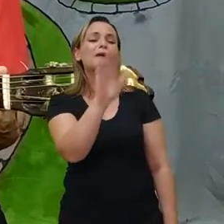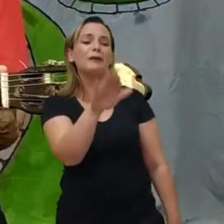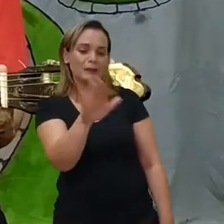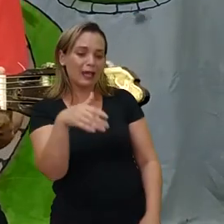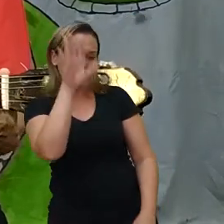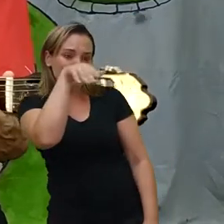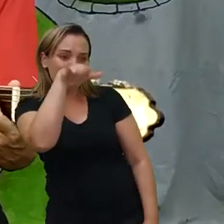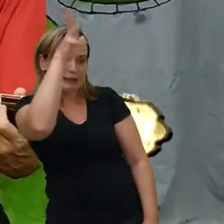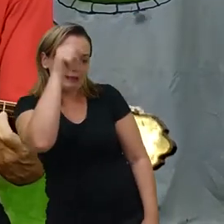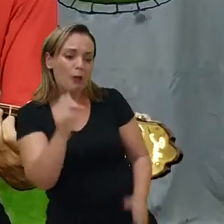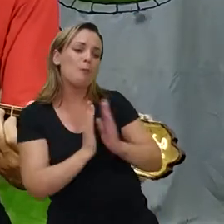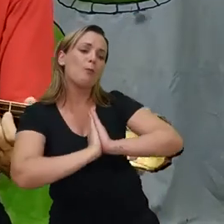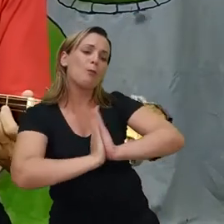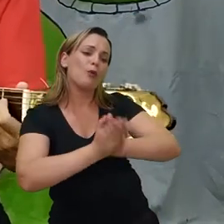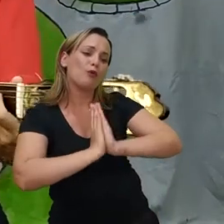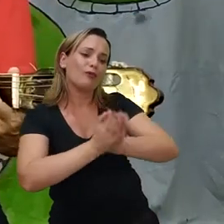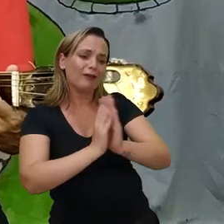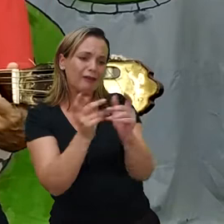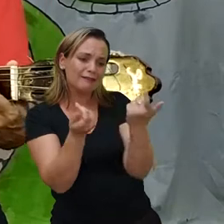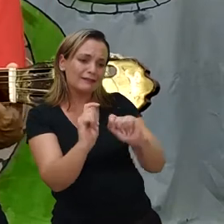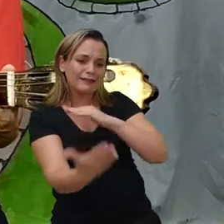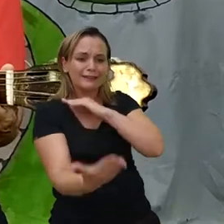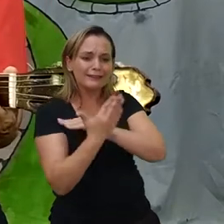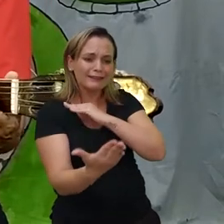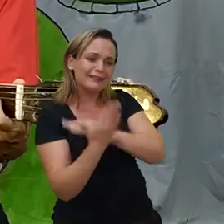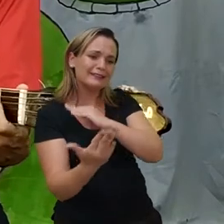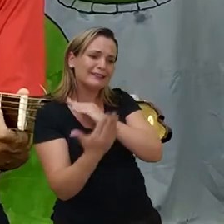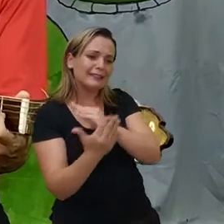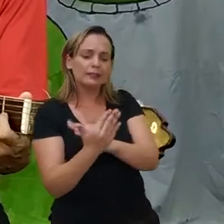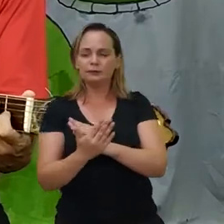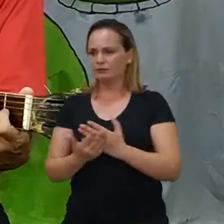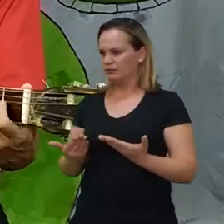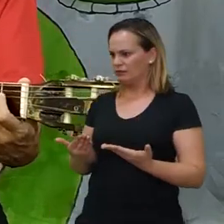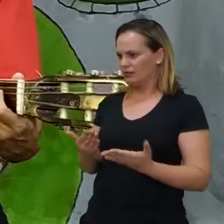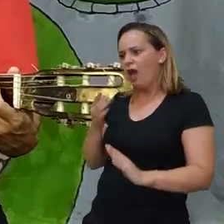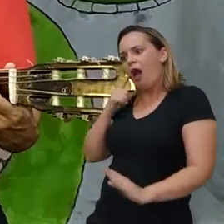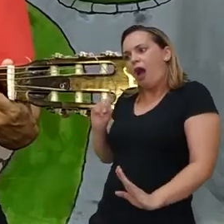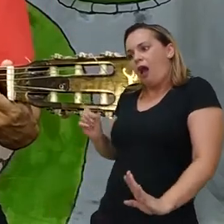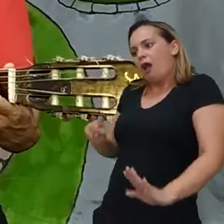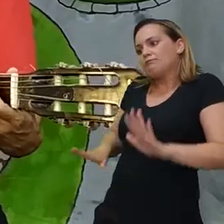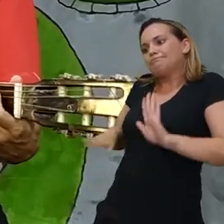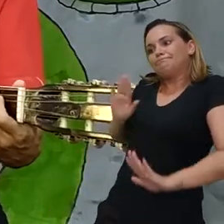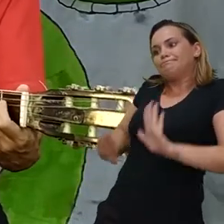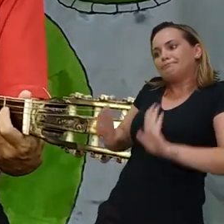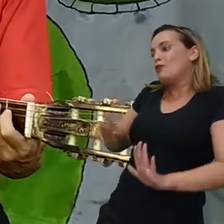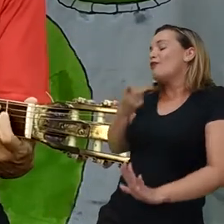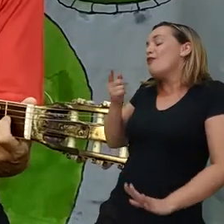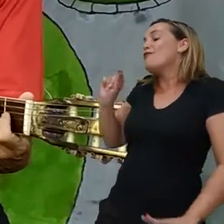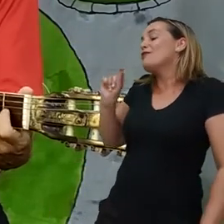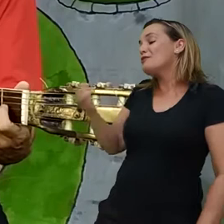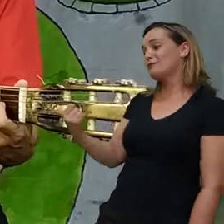Dona Galinha, por gentileza, você pode me ajudar? Seu ratinho vai depender do que tem para